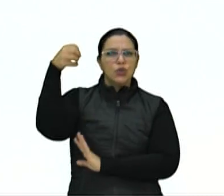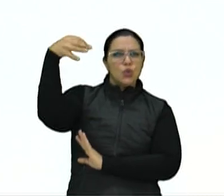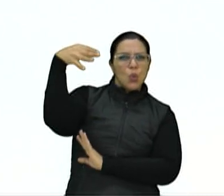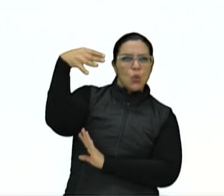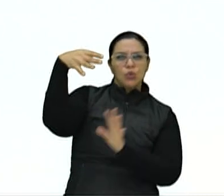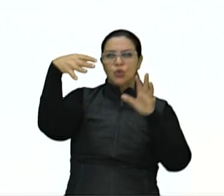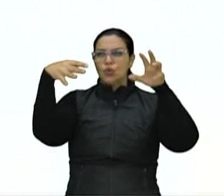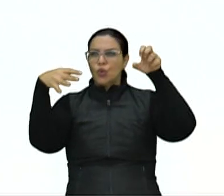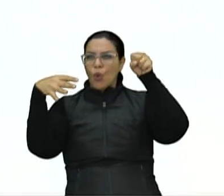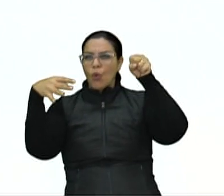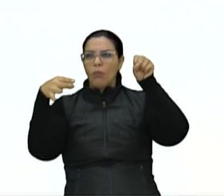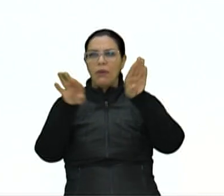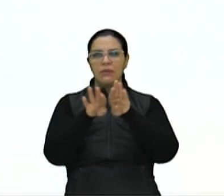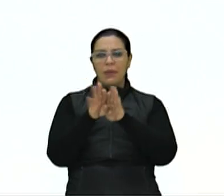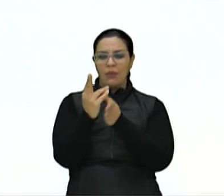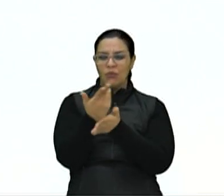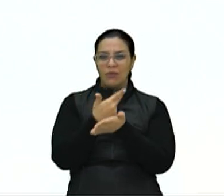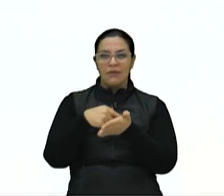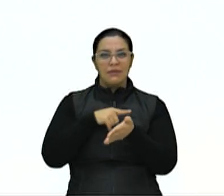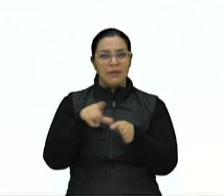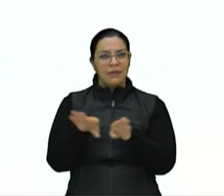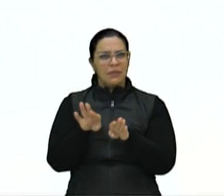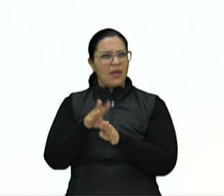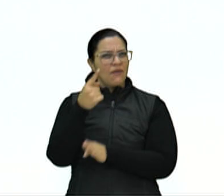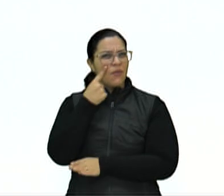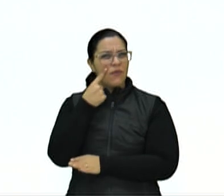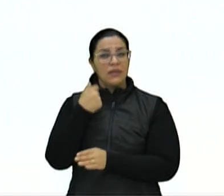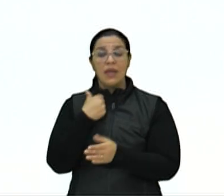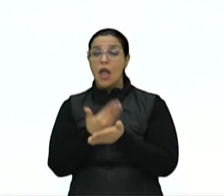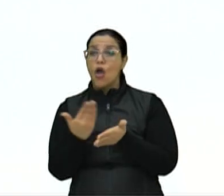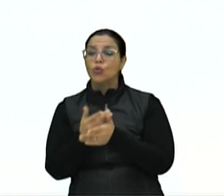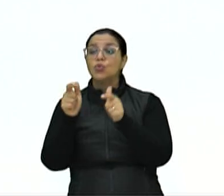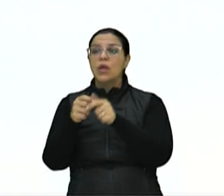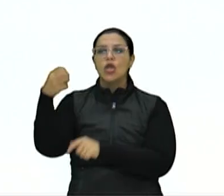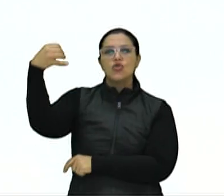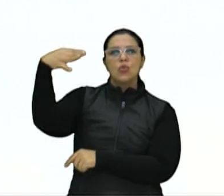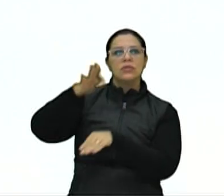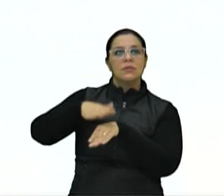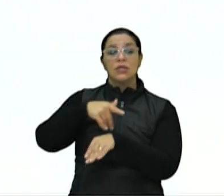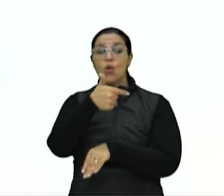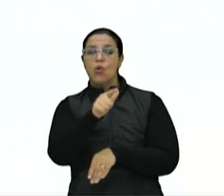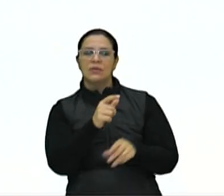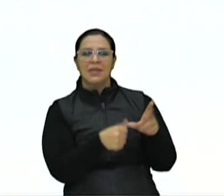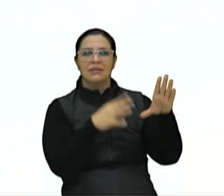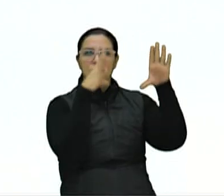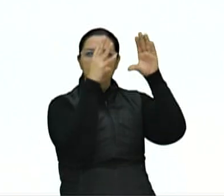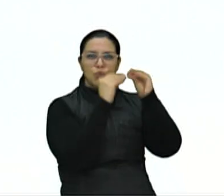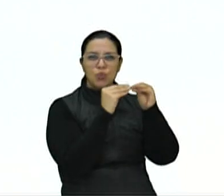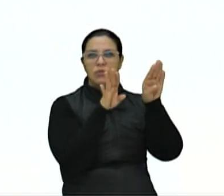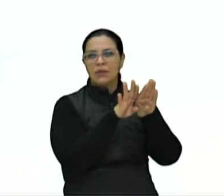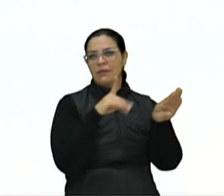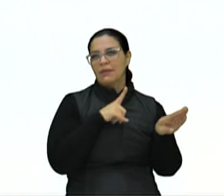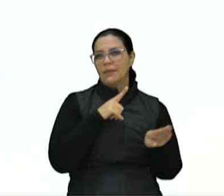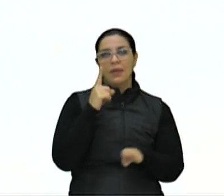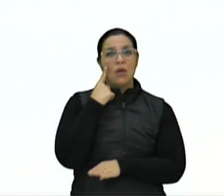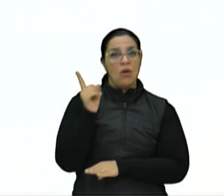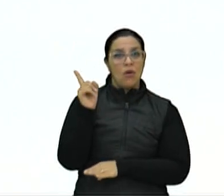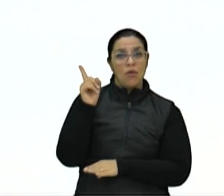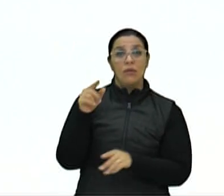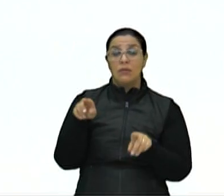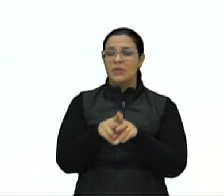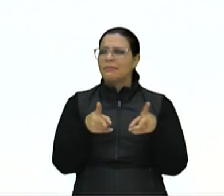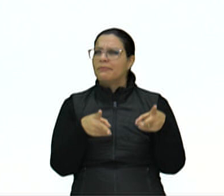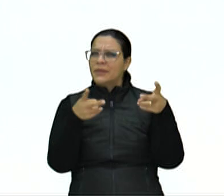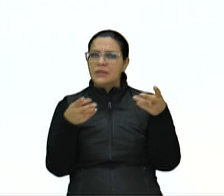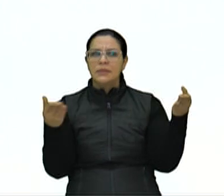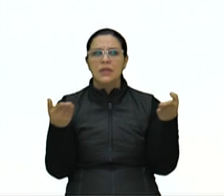nessa imagem, observe que a gente consegue perceber pontos mais iluminados, pontos menos iluminados. Se vocês observarem, por